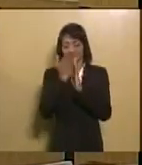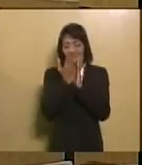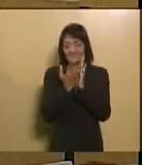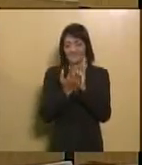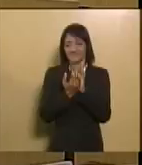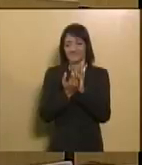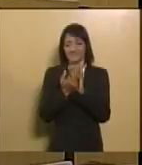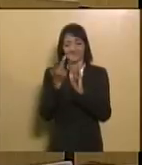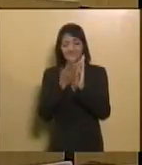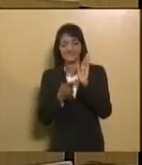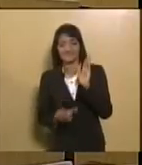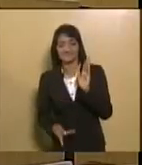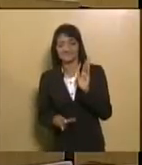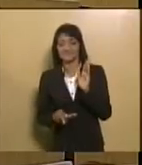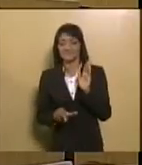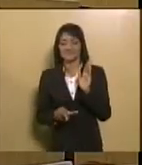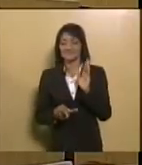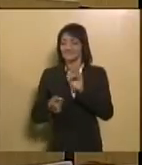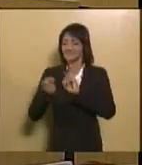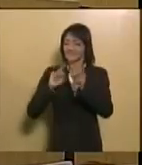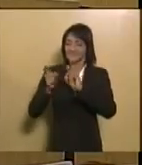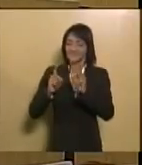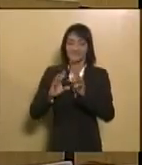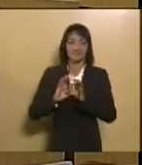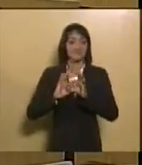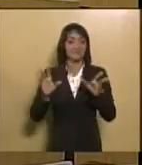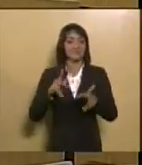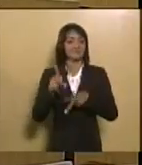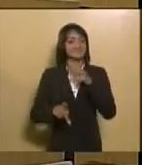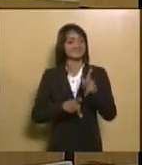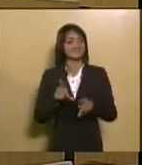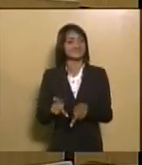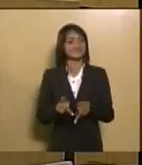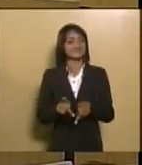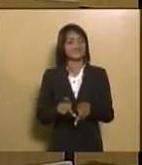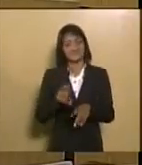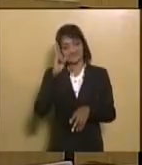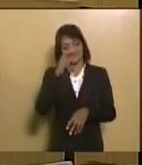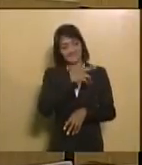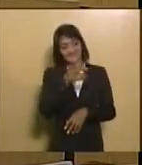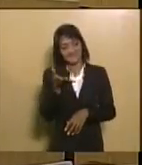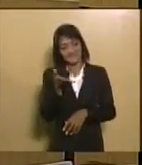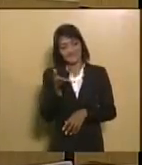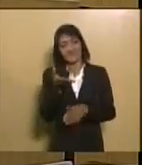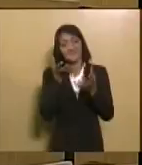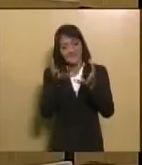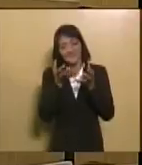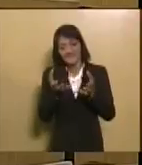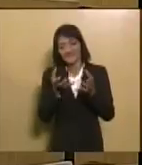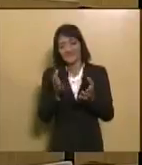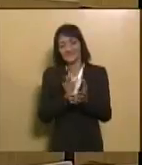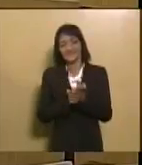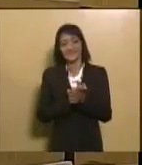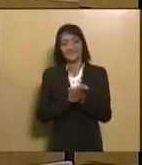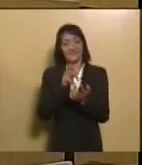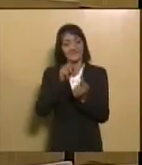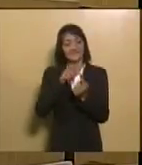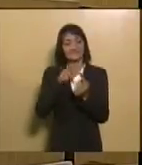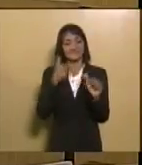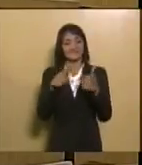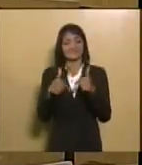projeto de resolução da Tribuna do Povo e aí concretizar também o que Vossa Excelência deseja com esse tipo de